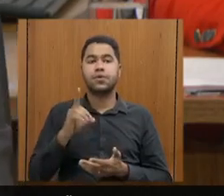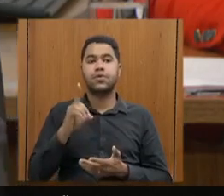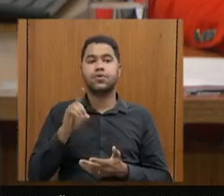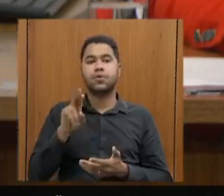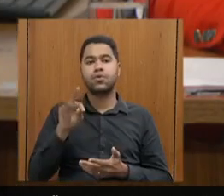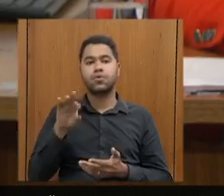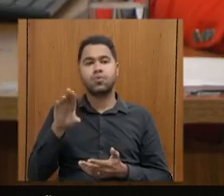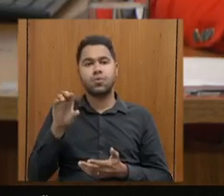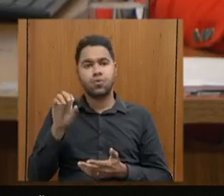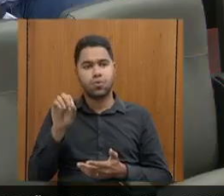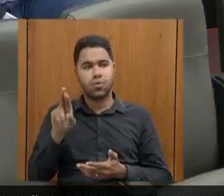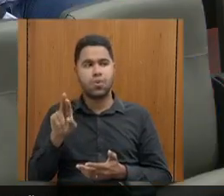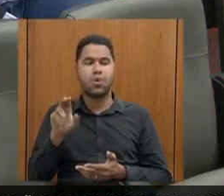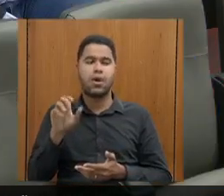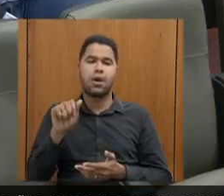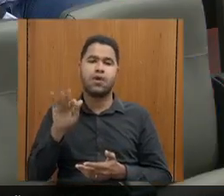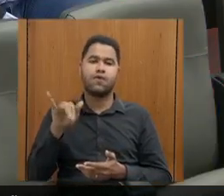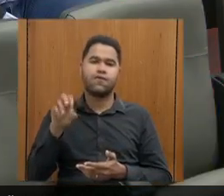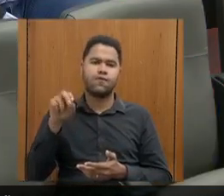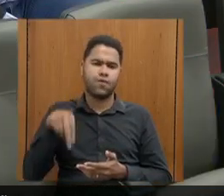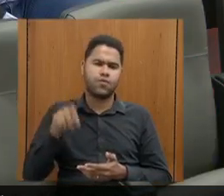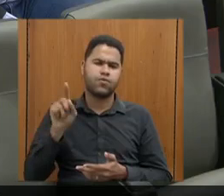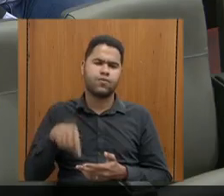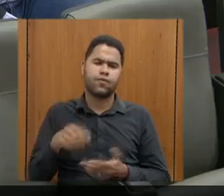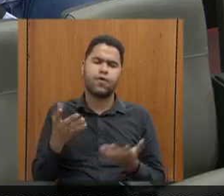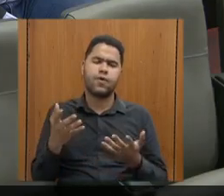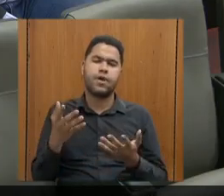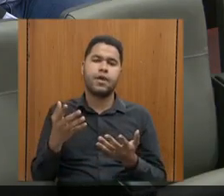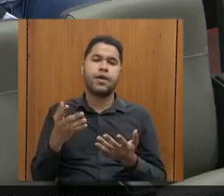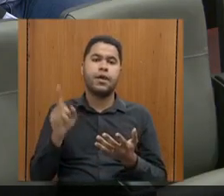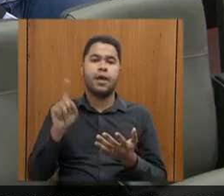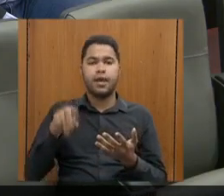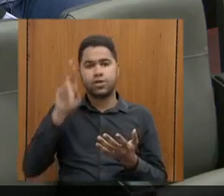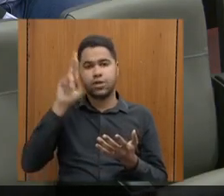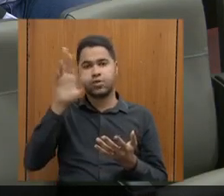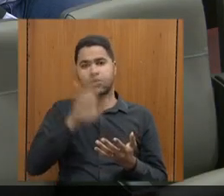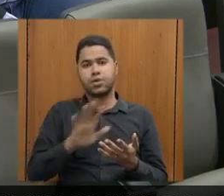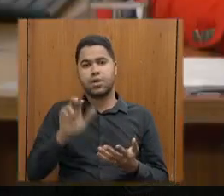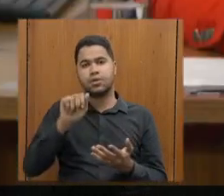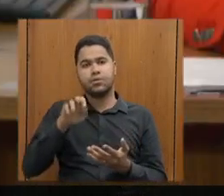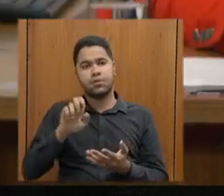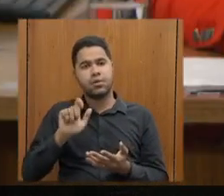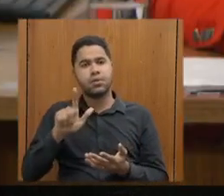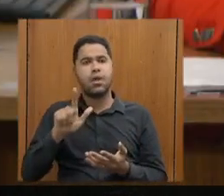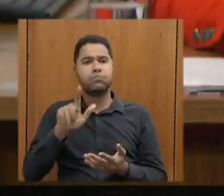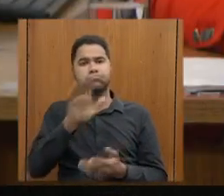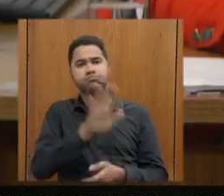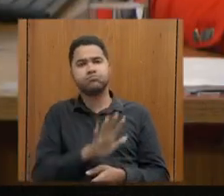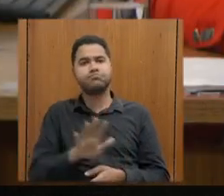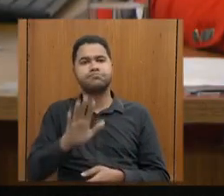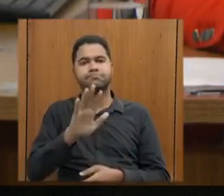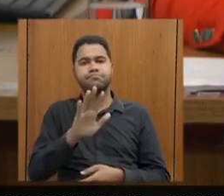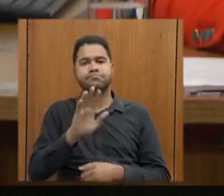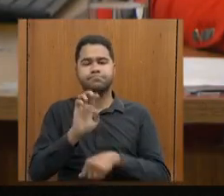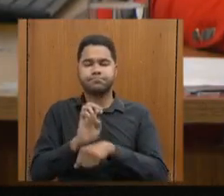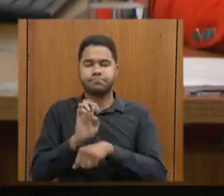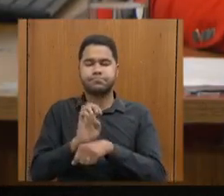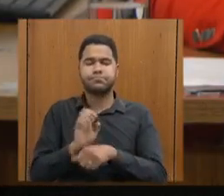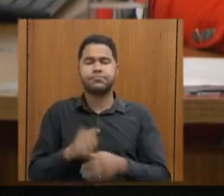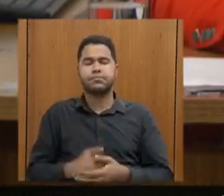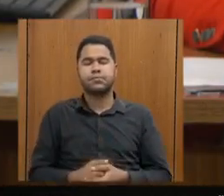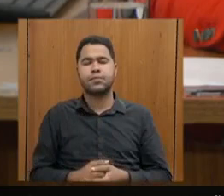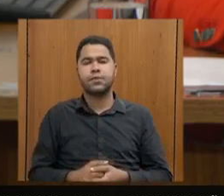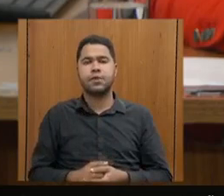Henriques segundamente conhece foi diretor-geral do anel defendendo obviamente né Todo o estado mas assim a gentileza que nos